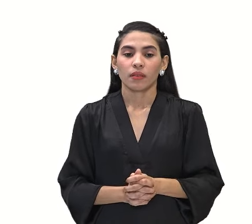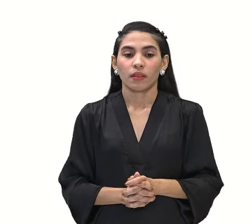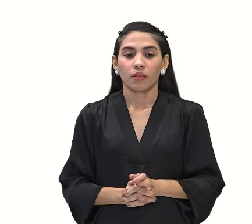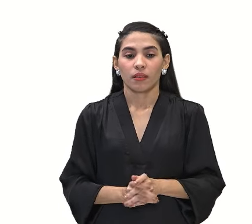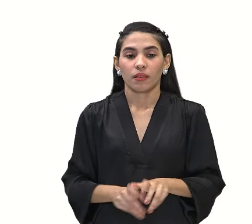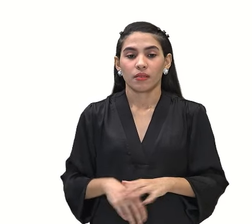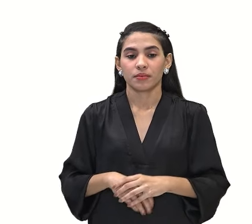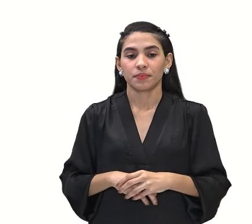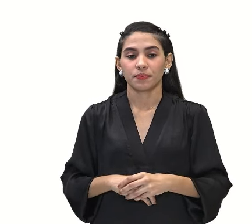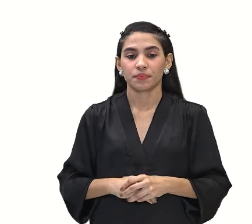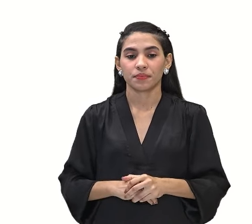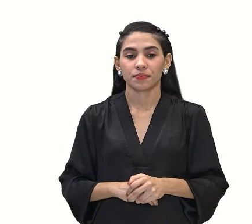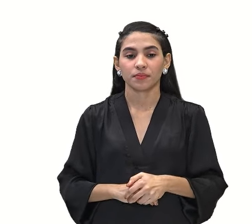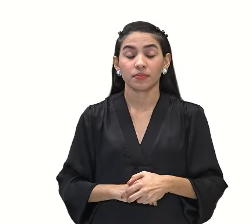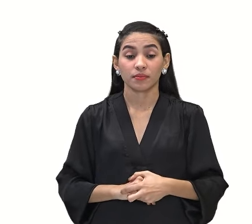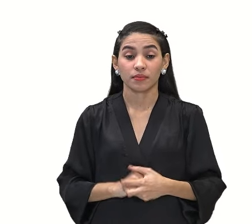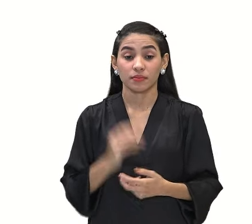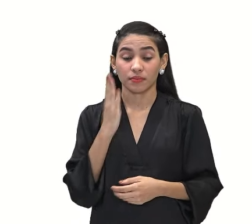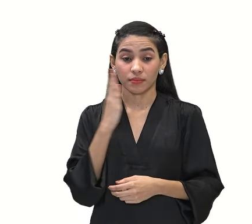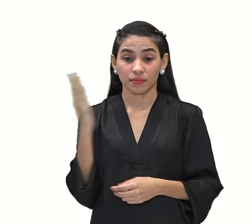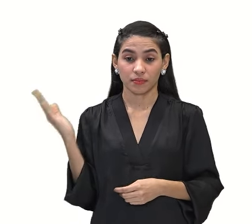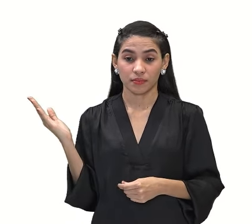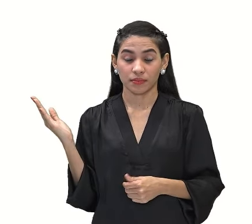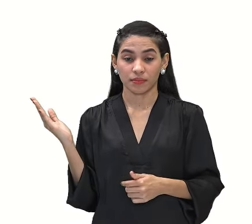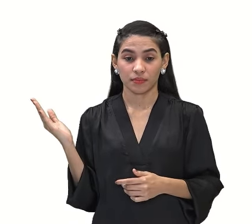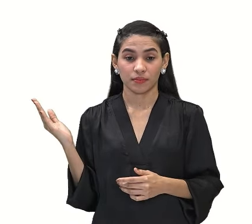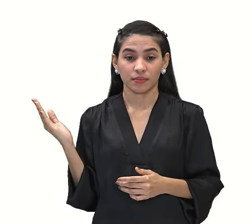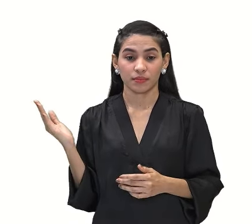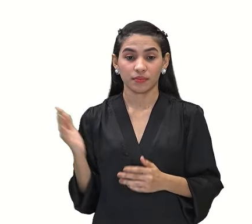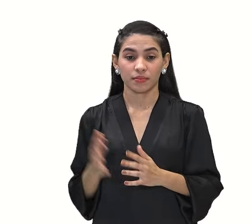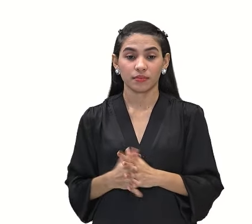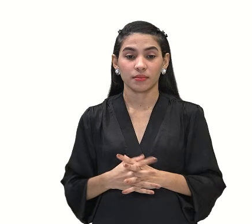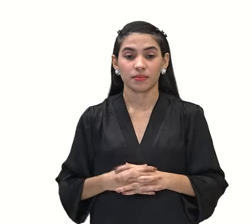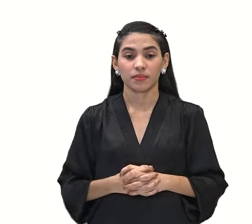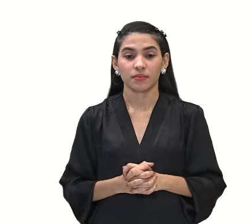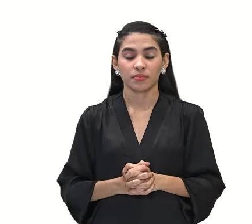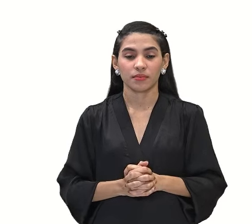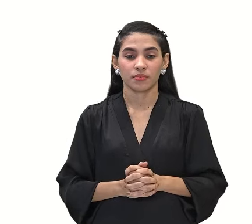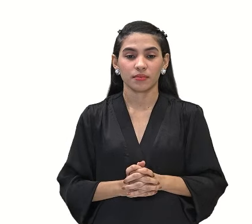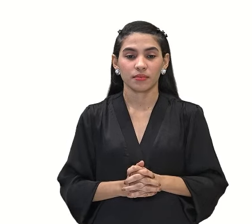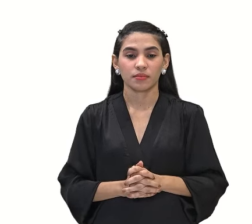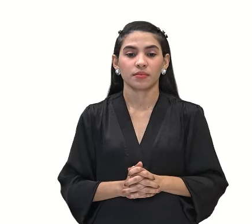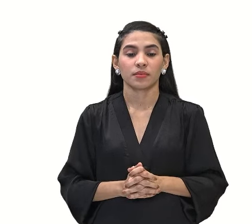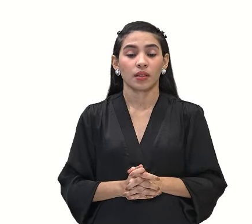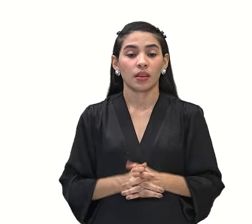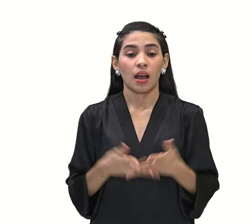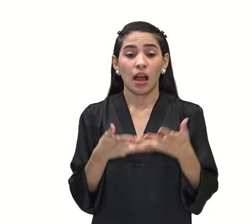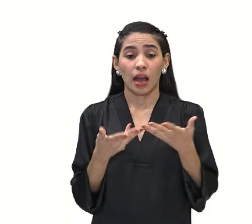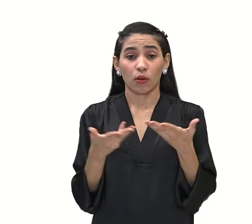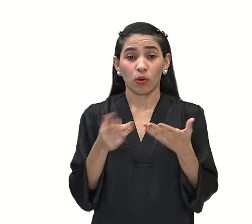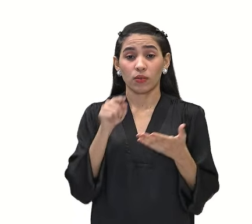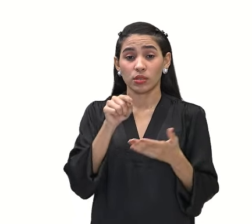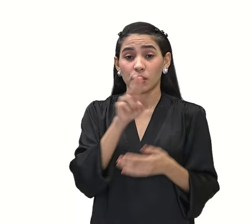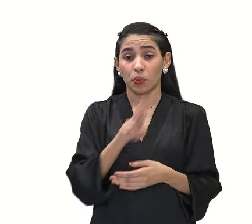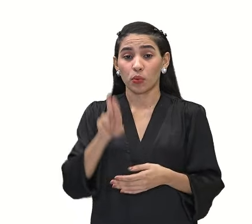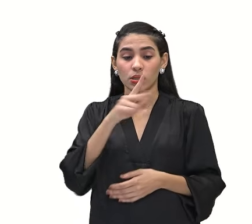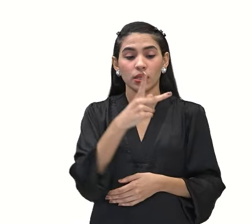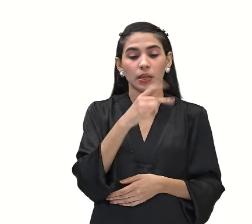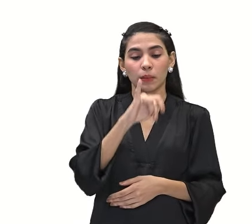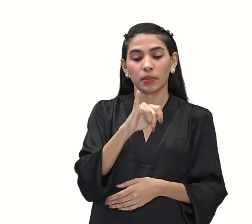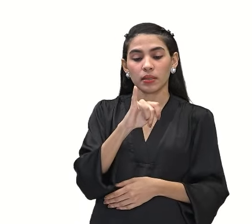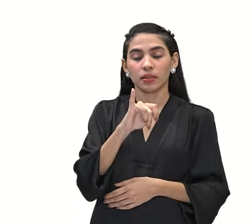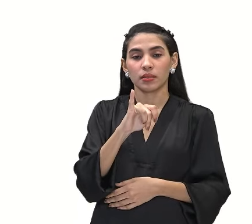adotar ó resolvendo adotar o pi valendo